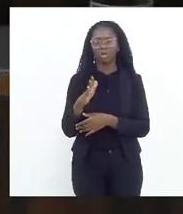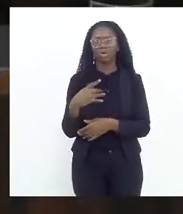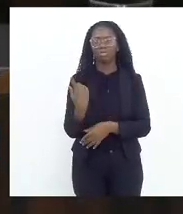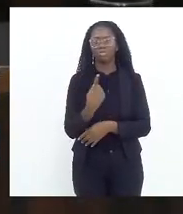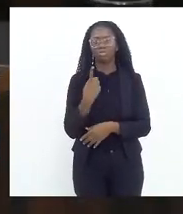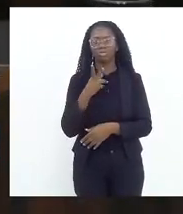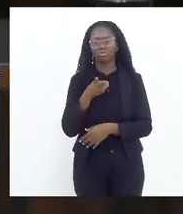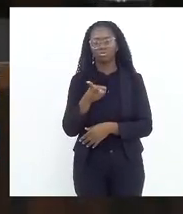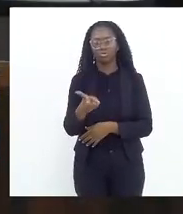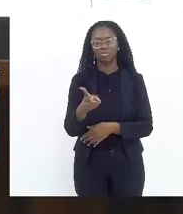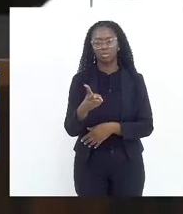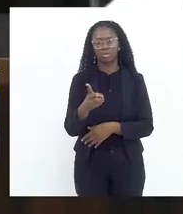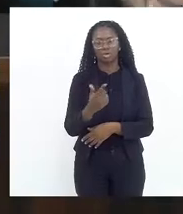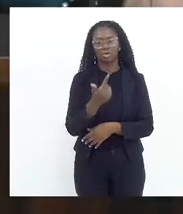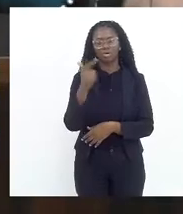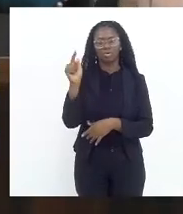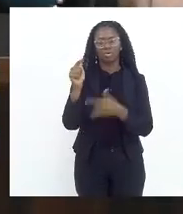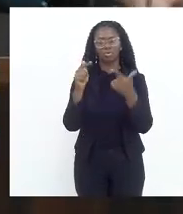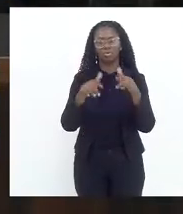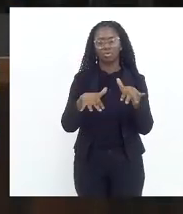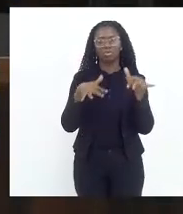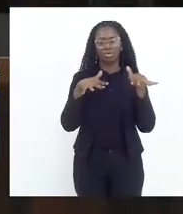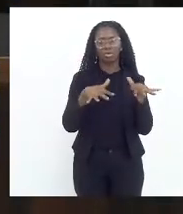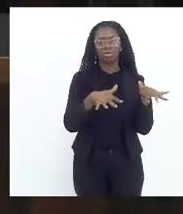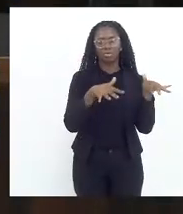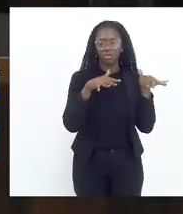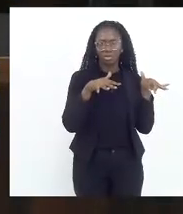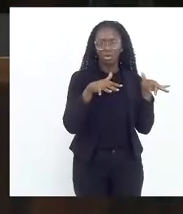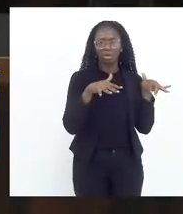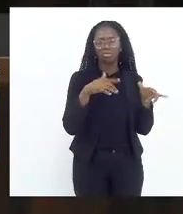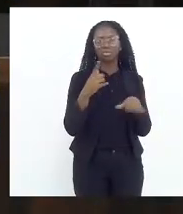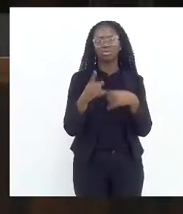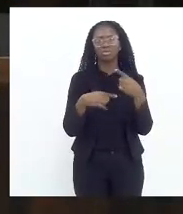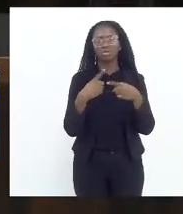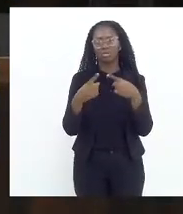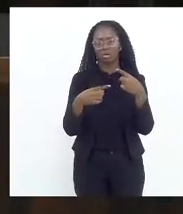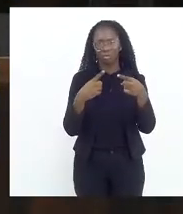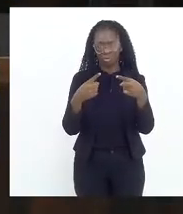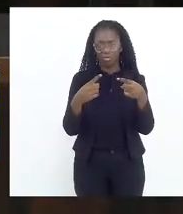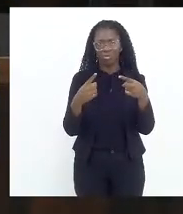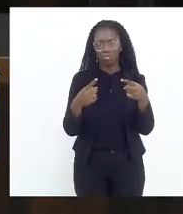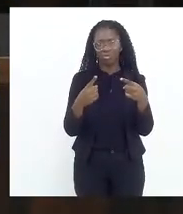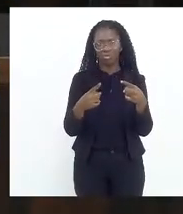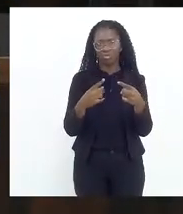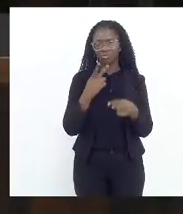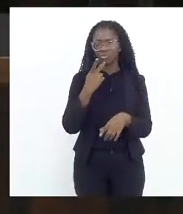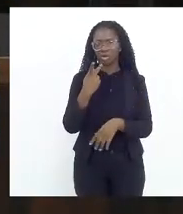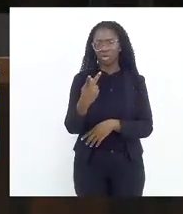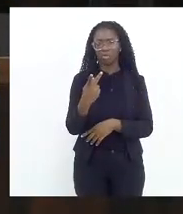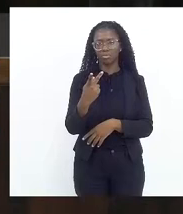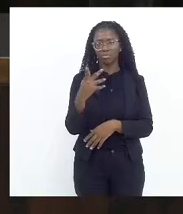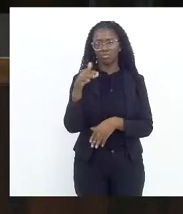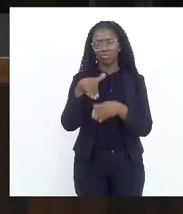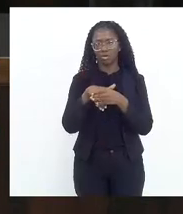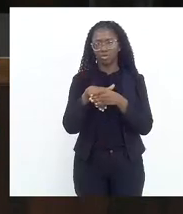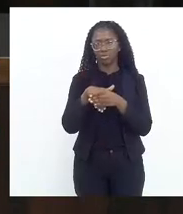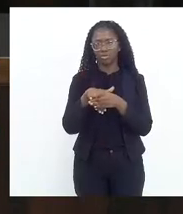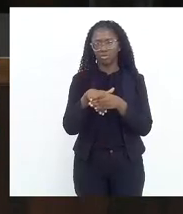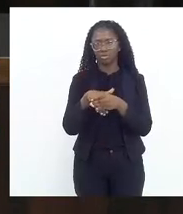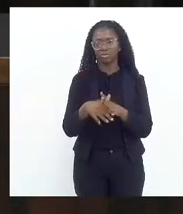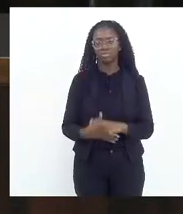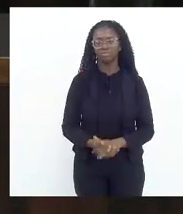a pauta das próximas sessões e logo em seguida as declarações de voto. Havendo está